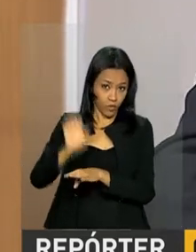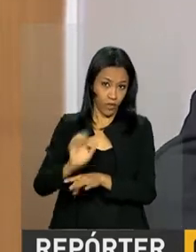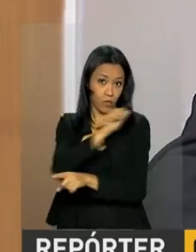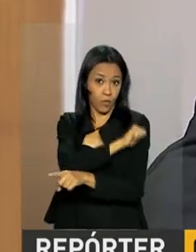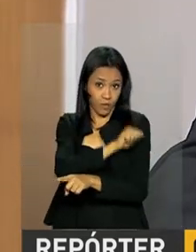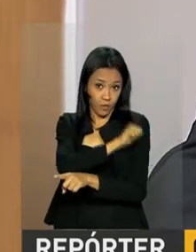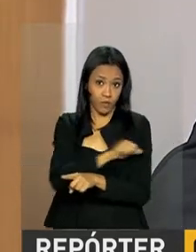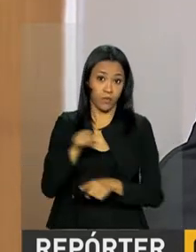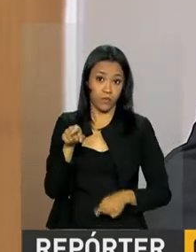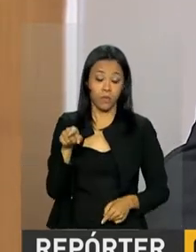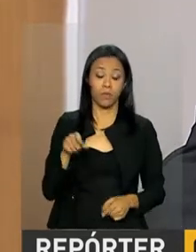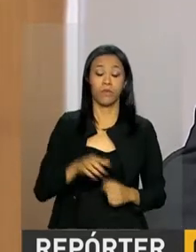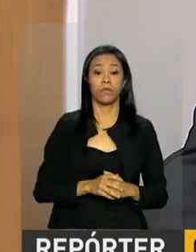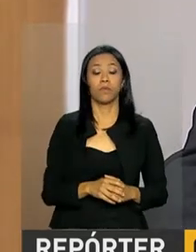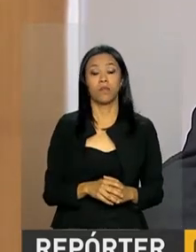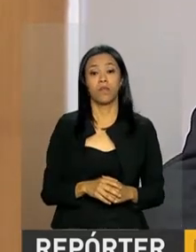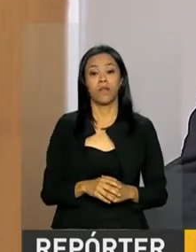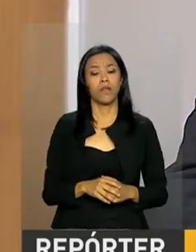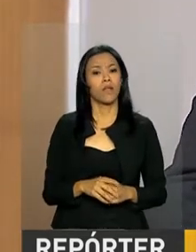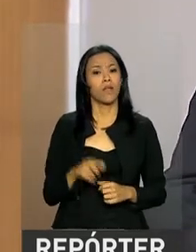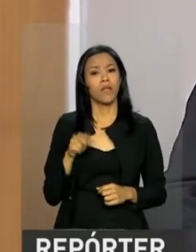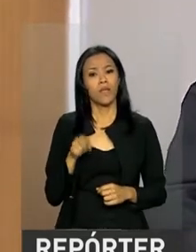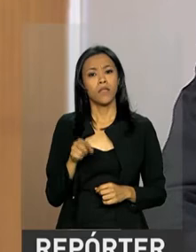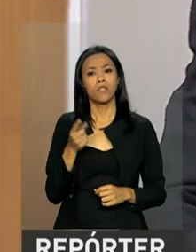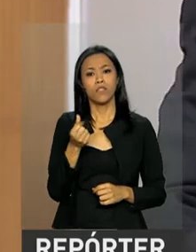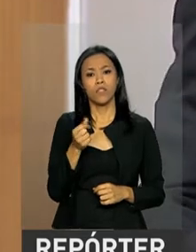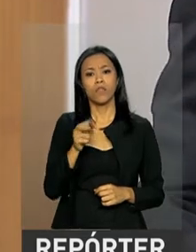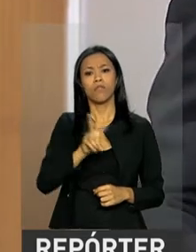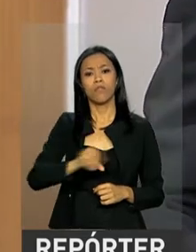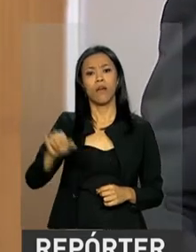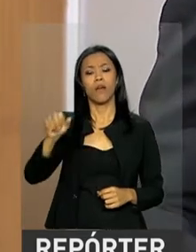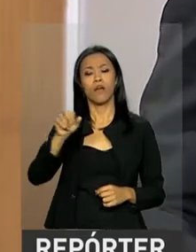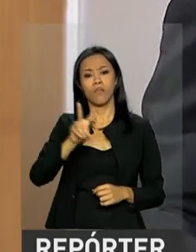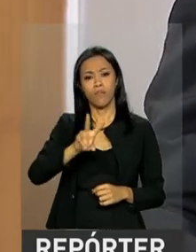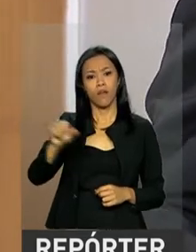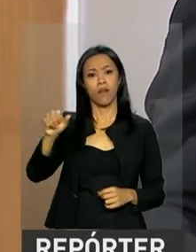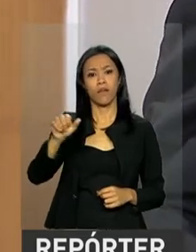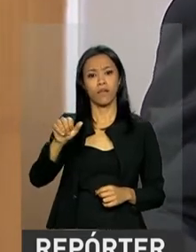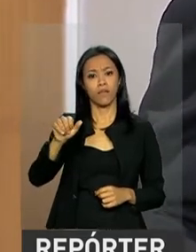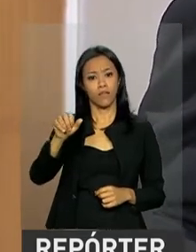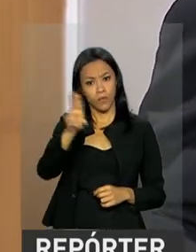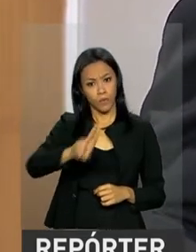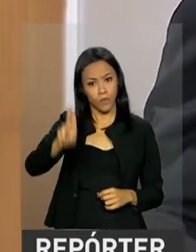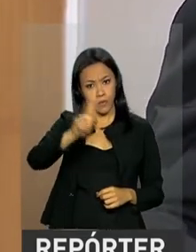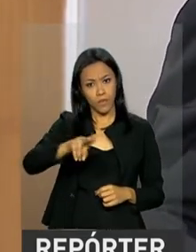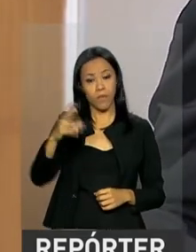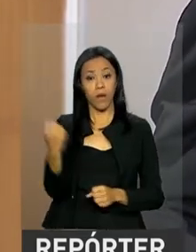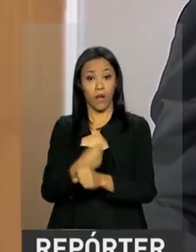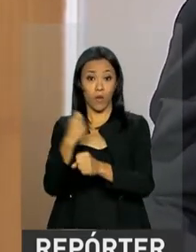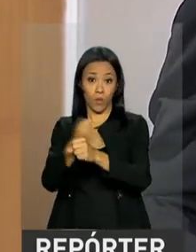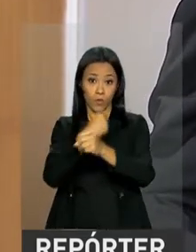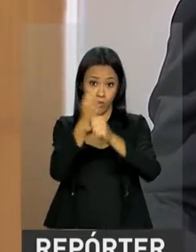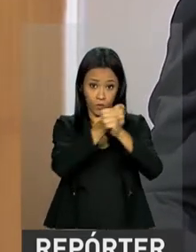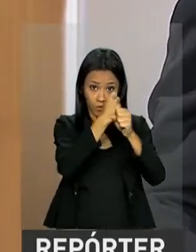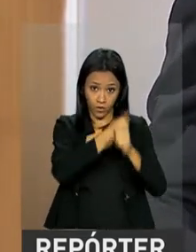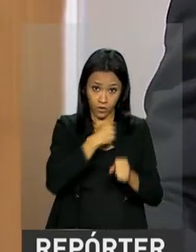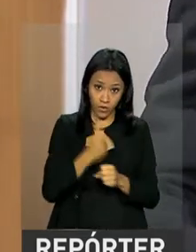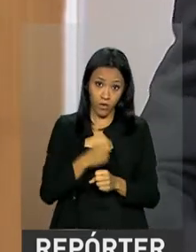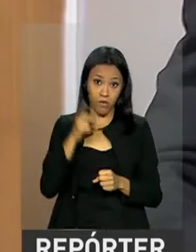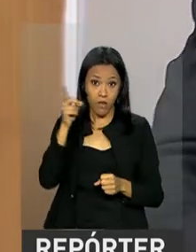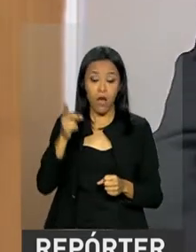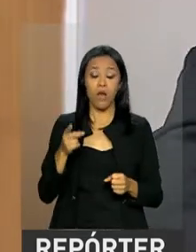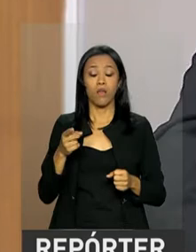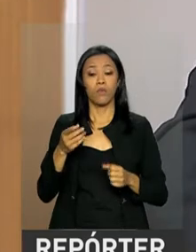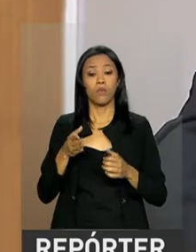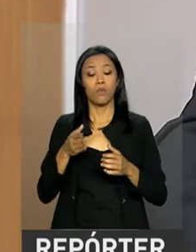recurso imediatamente, ela servirá também para obras no Porto Maravilha, uma